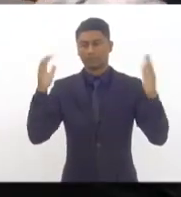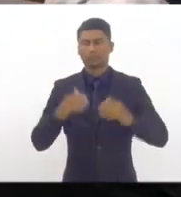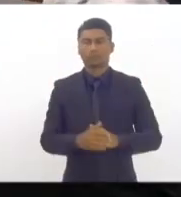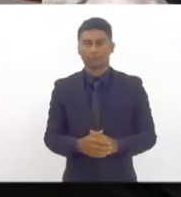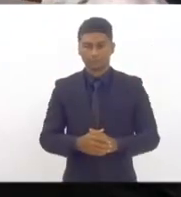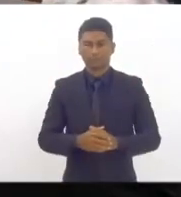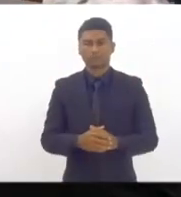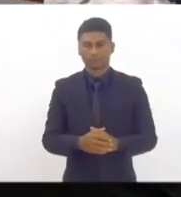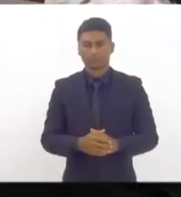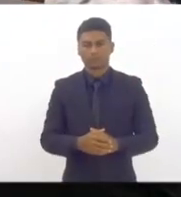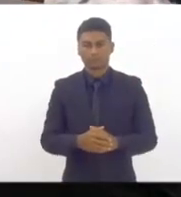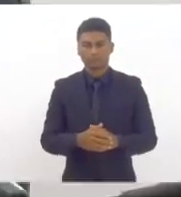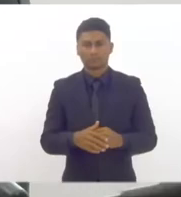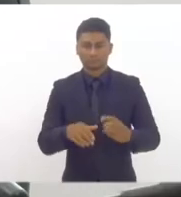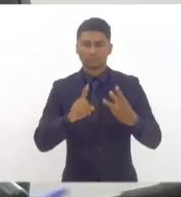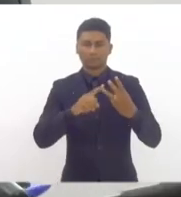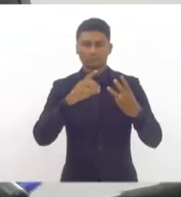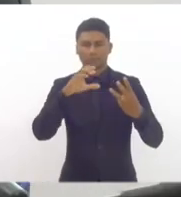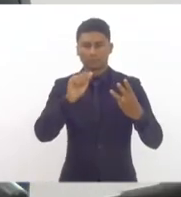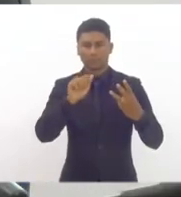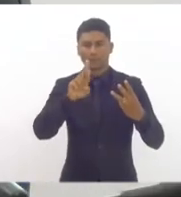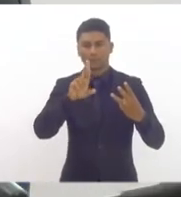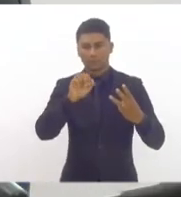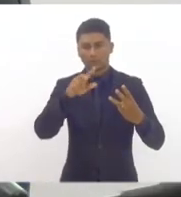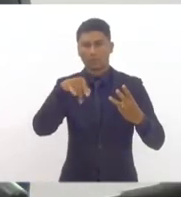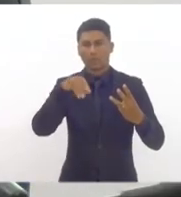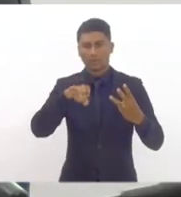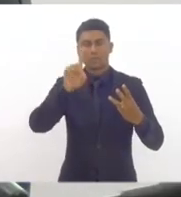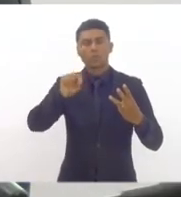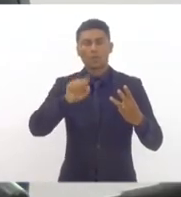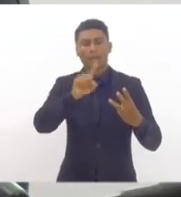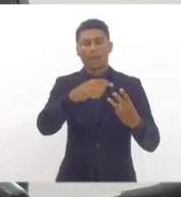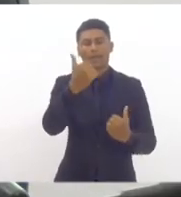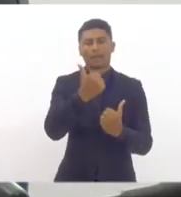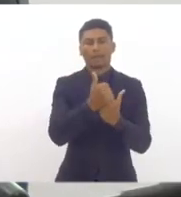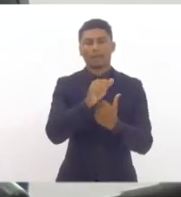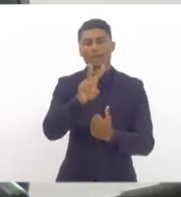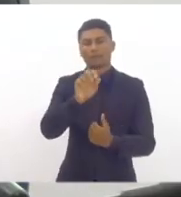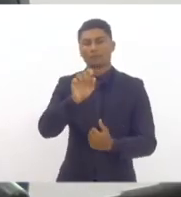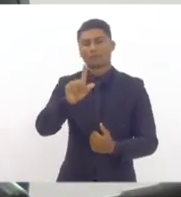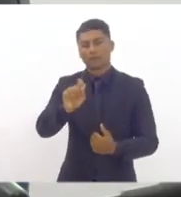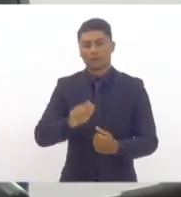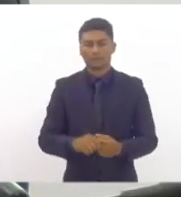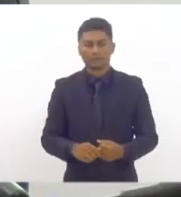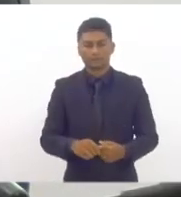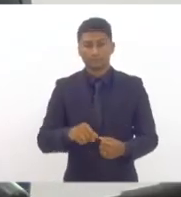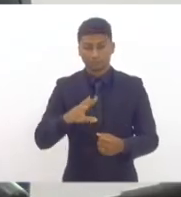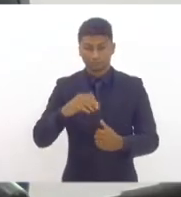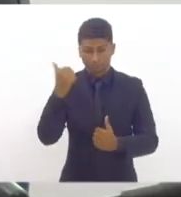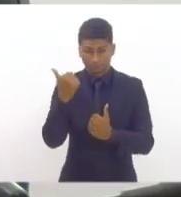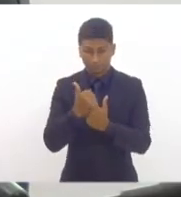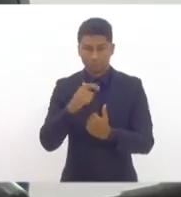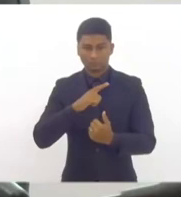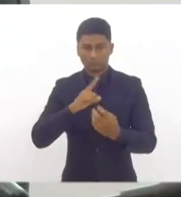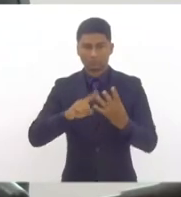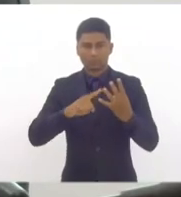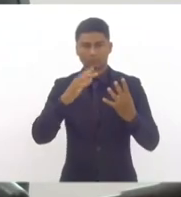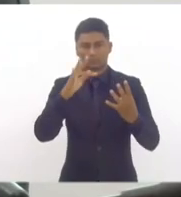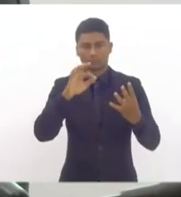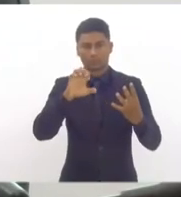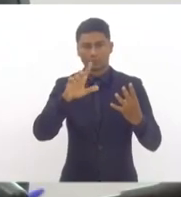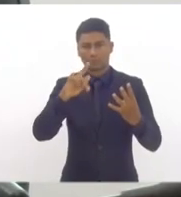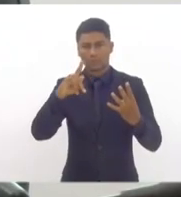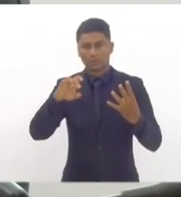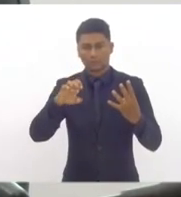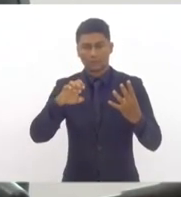Caroline, né, respeitando a vaga da reserva de vaga. Como suplentes, nós temos Felipe Aste